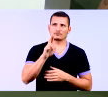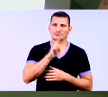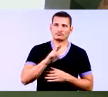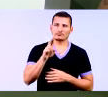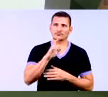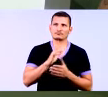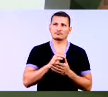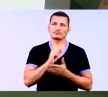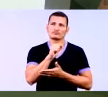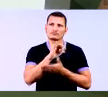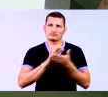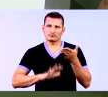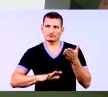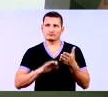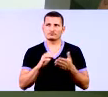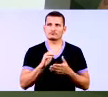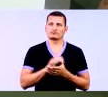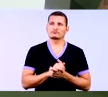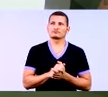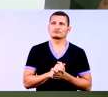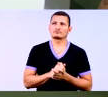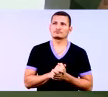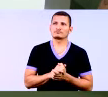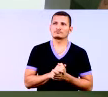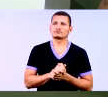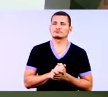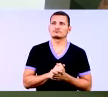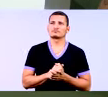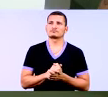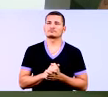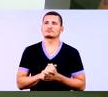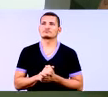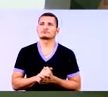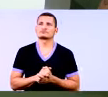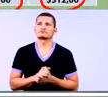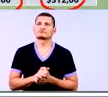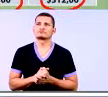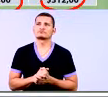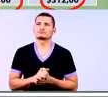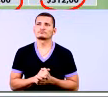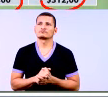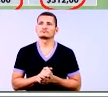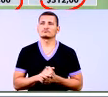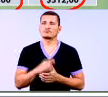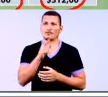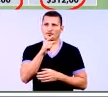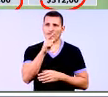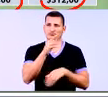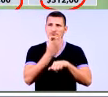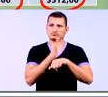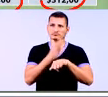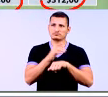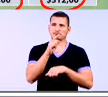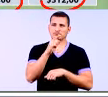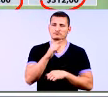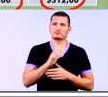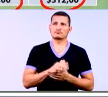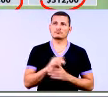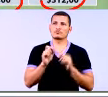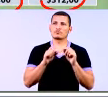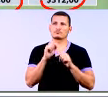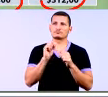de texto? Que é uma atividade que exige muito processamento. Baseado nesse exercício aqui, o que a gente vai